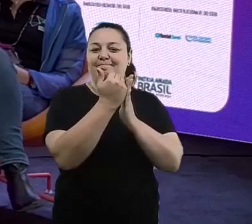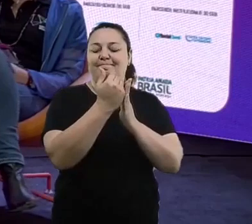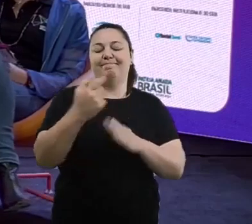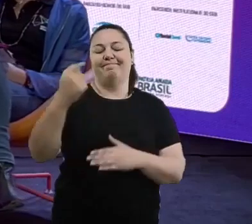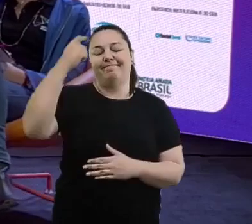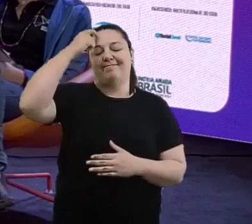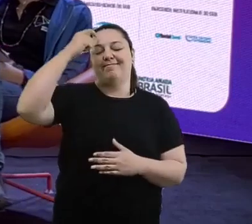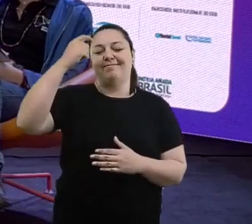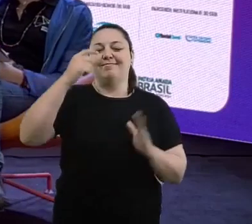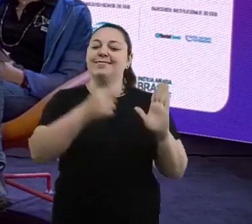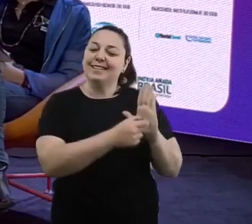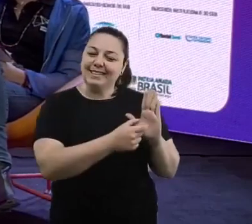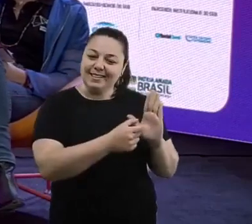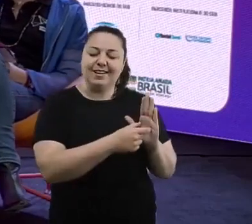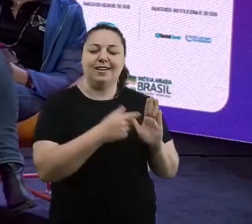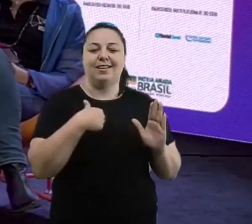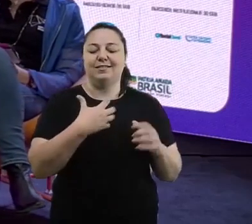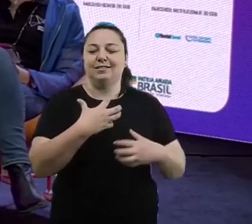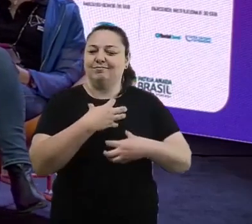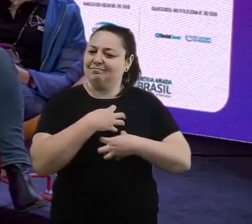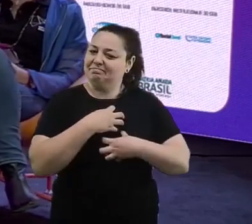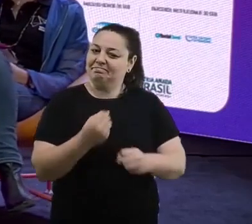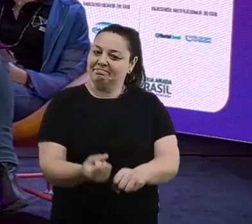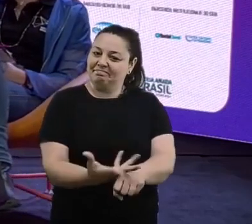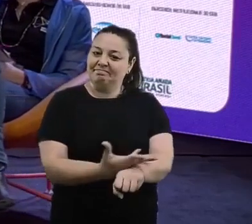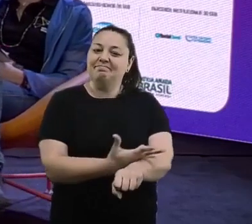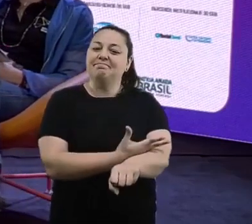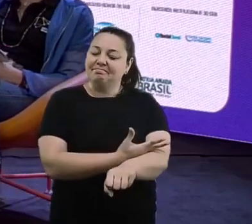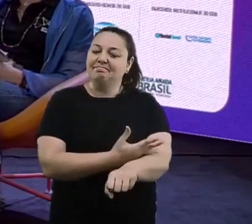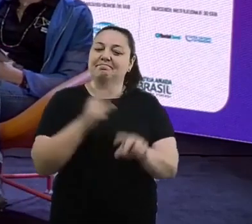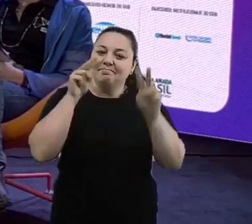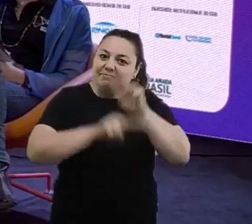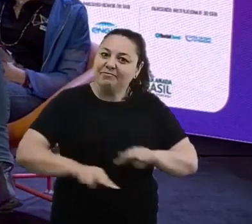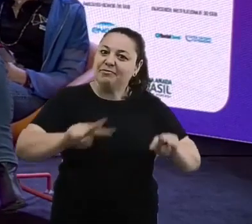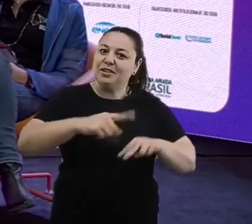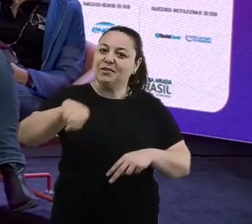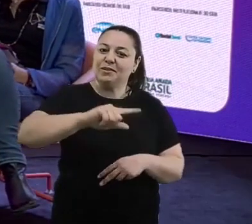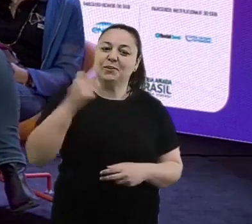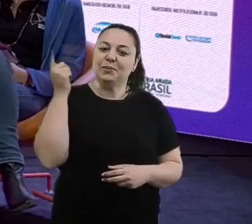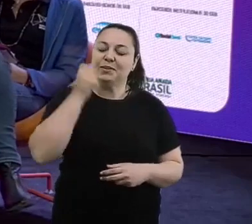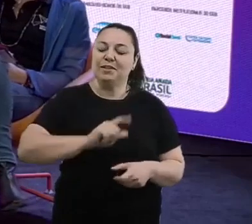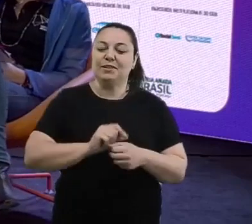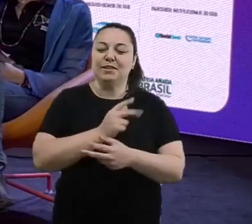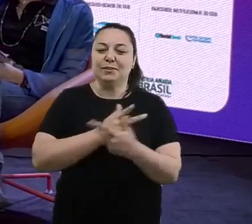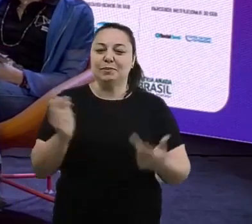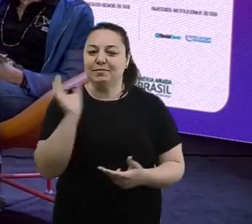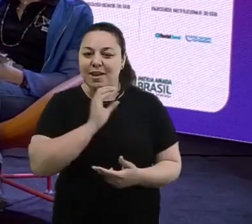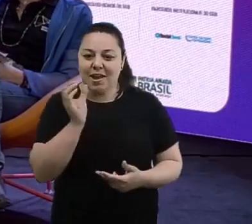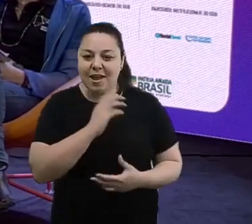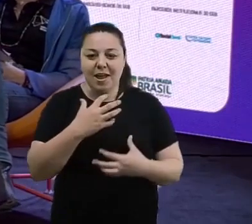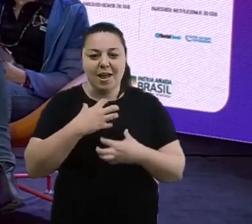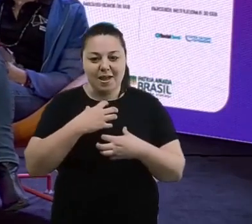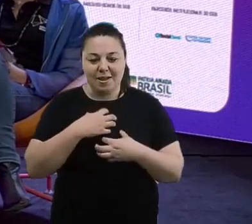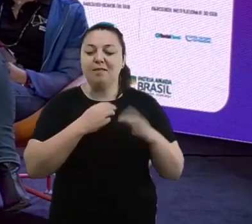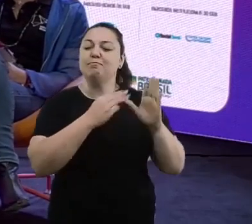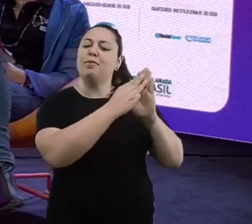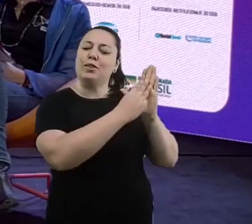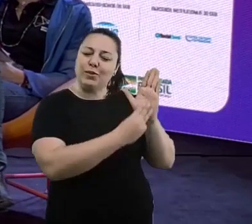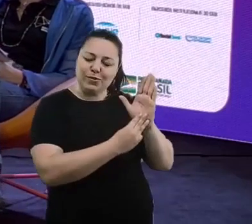tempos. Então é isso, fico nosso muito obrigado, agradeço muito a participação de você, da nossa equipe